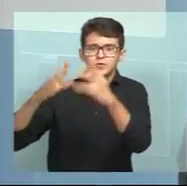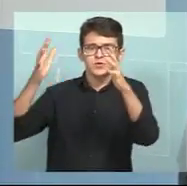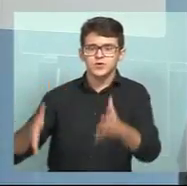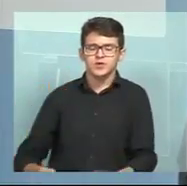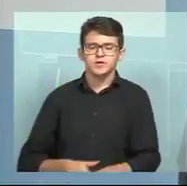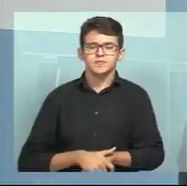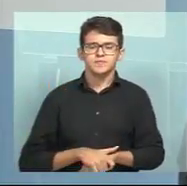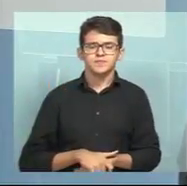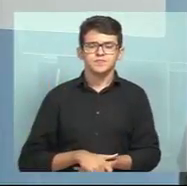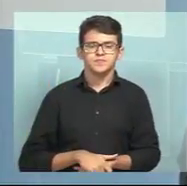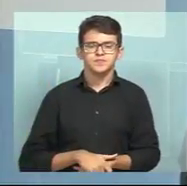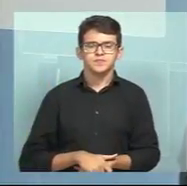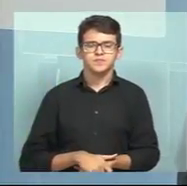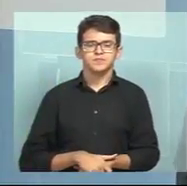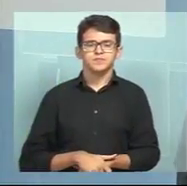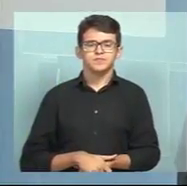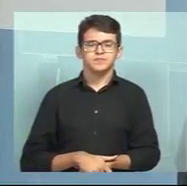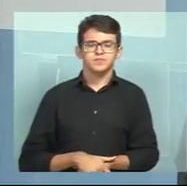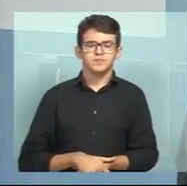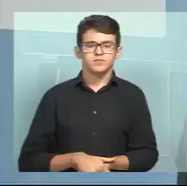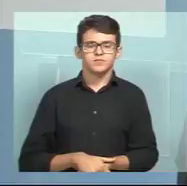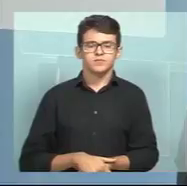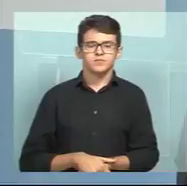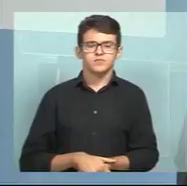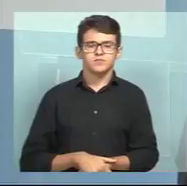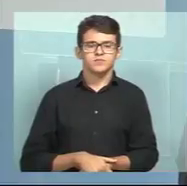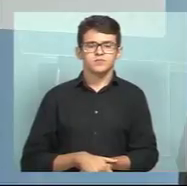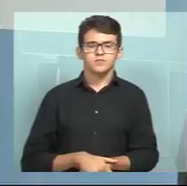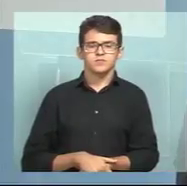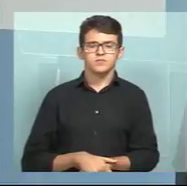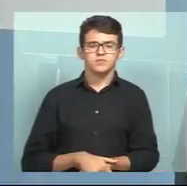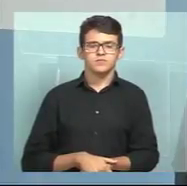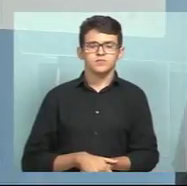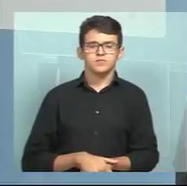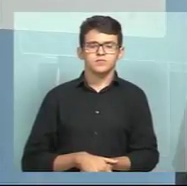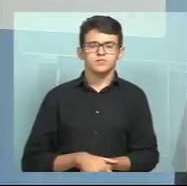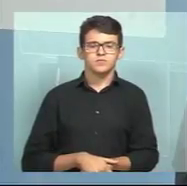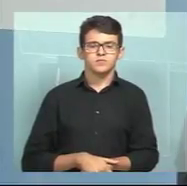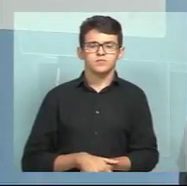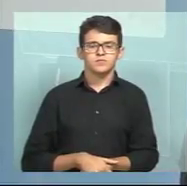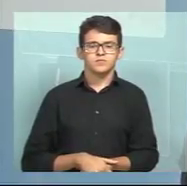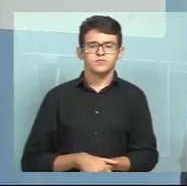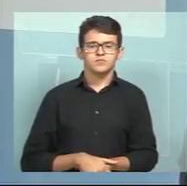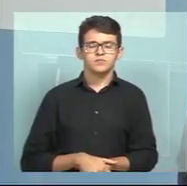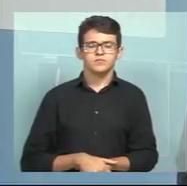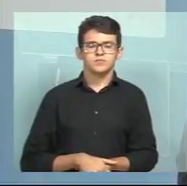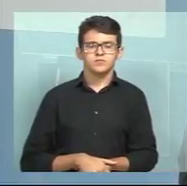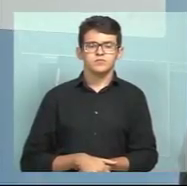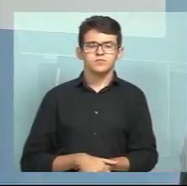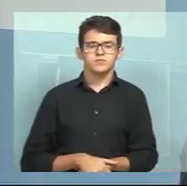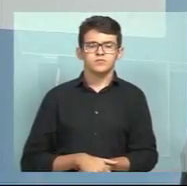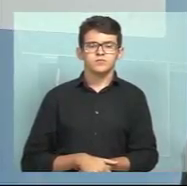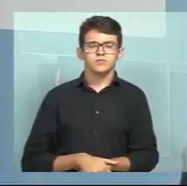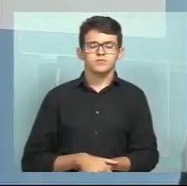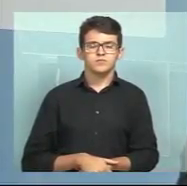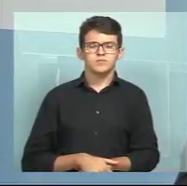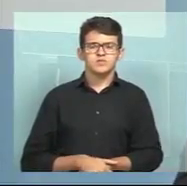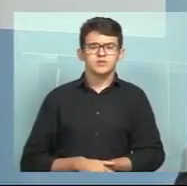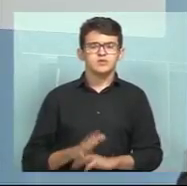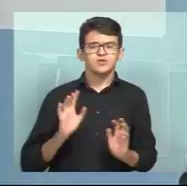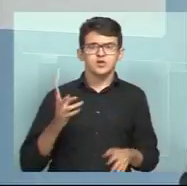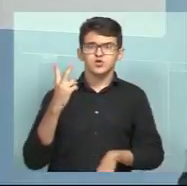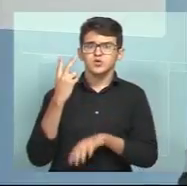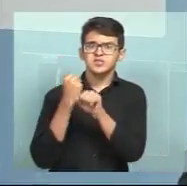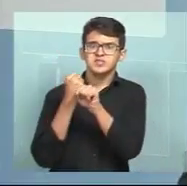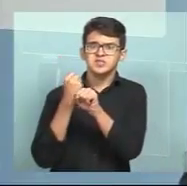Decildo Amaral perdeu o mandato. Um homem mais rico da América Latina. Agora que ele tem uma condenação, mas ele passou quase 2 anos preso sem